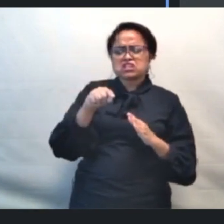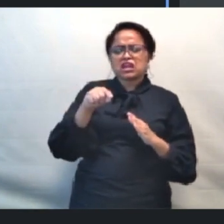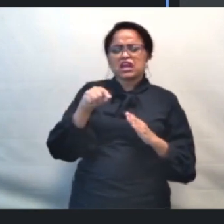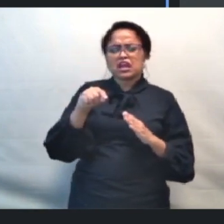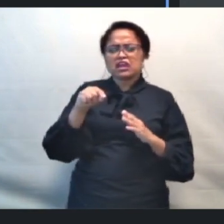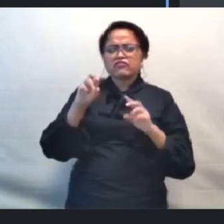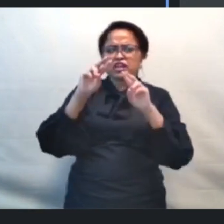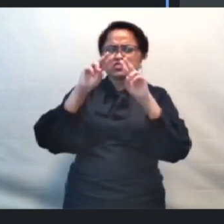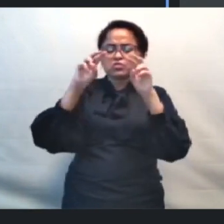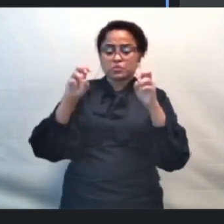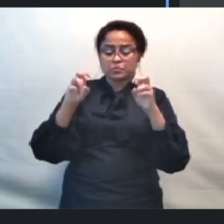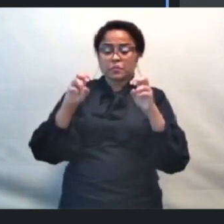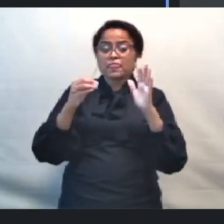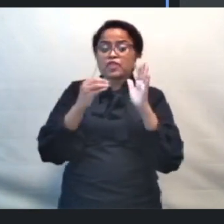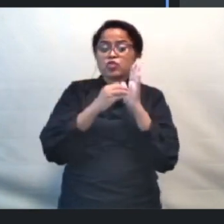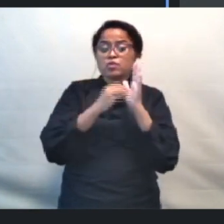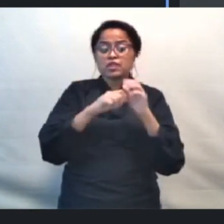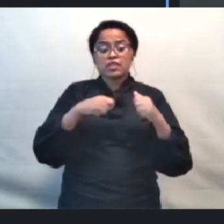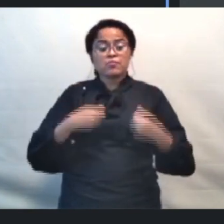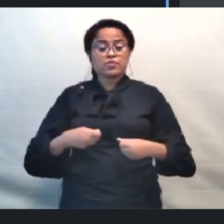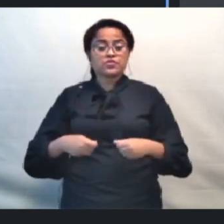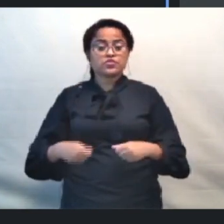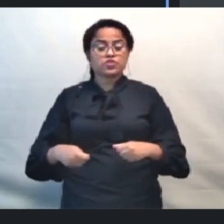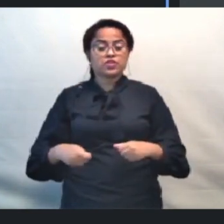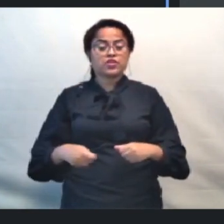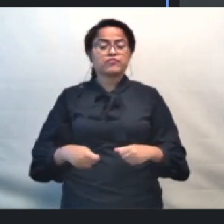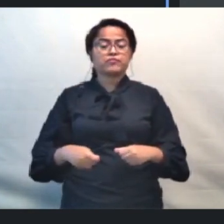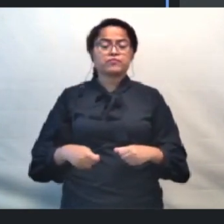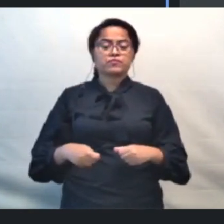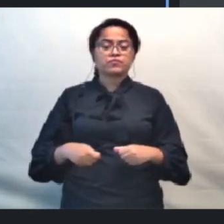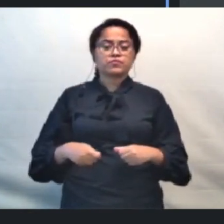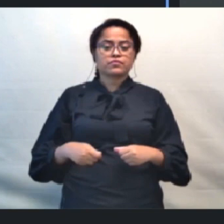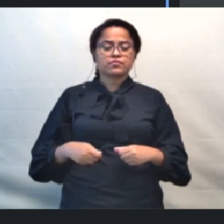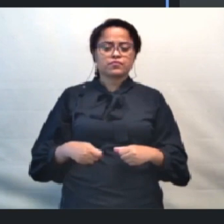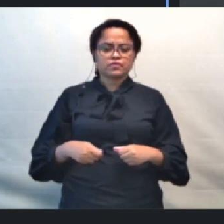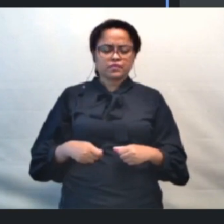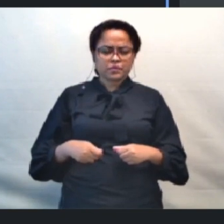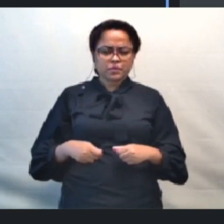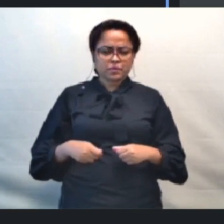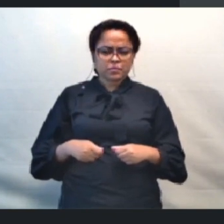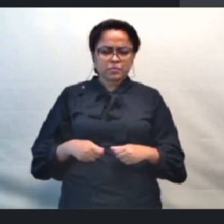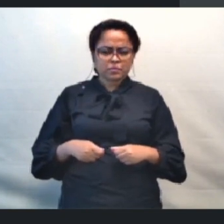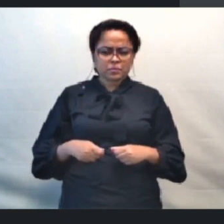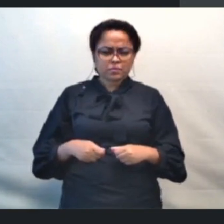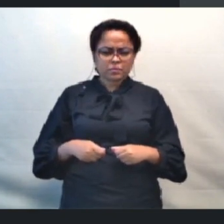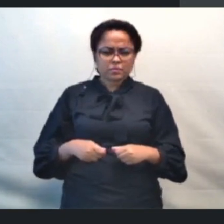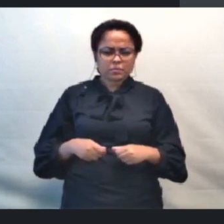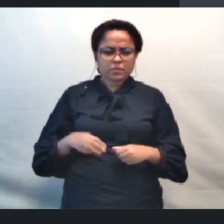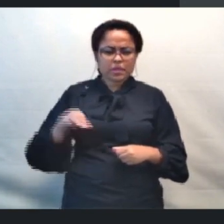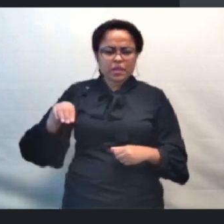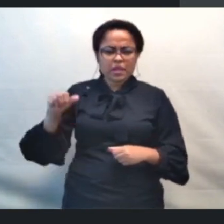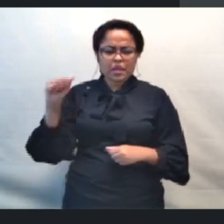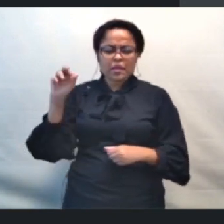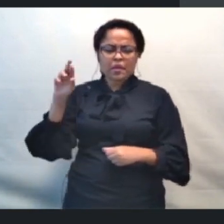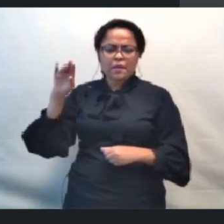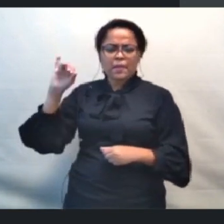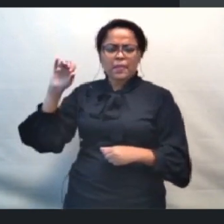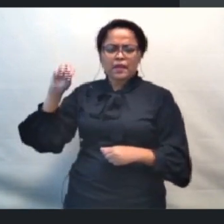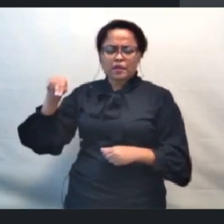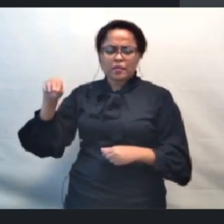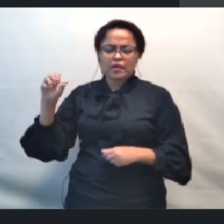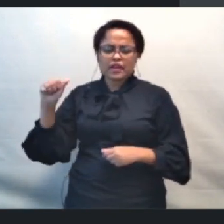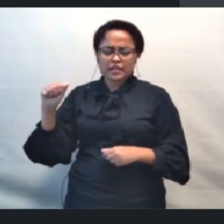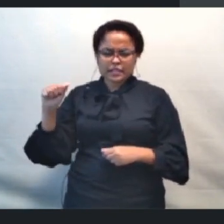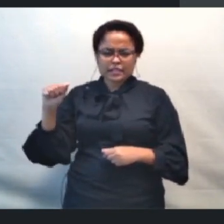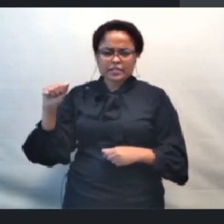uma emenda impositiva, Marina, em que teria associação da... Oi? Marina, deixa eu só interromper para você rapidamente.